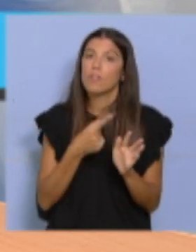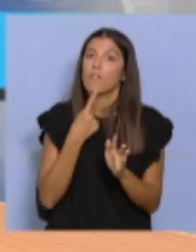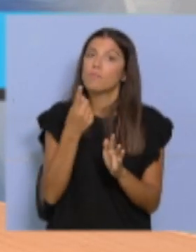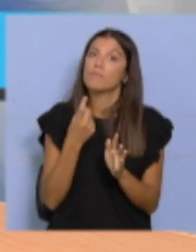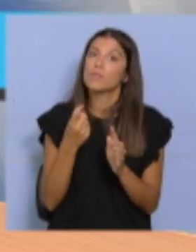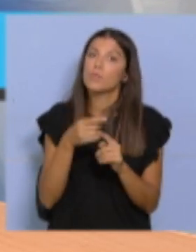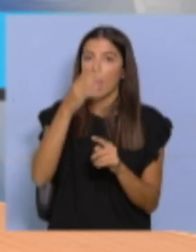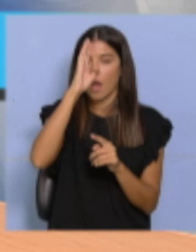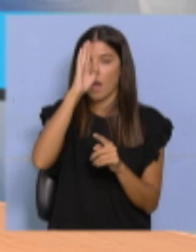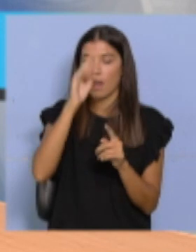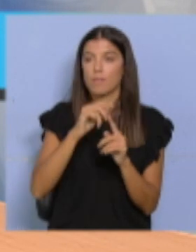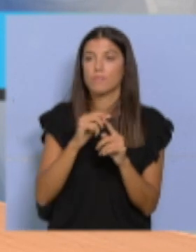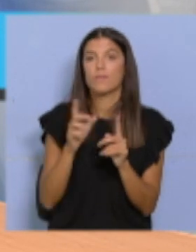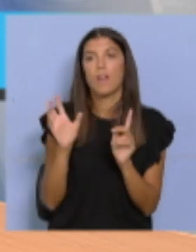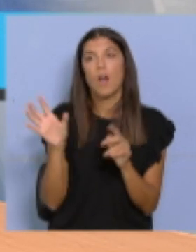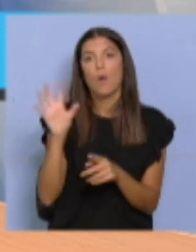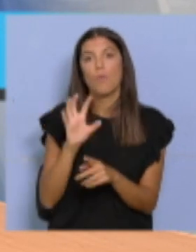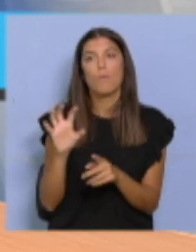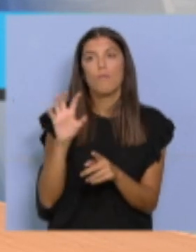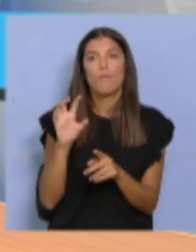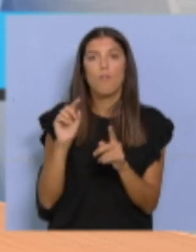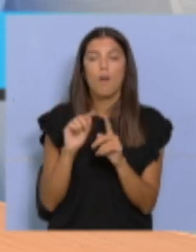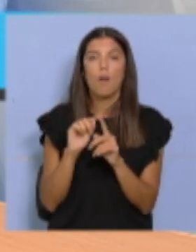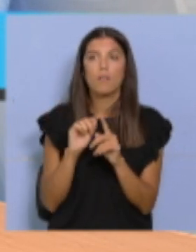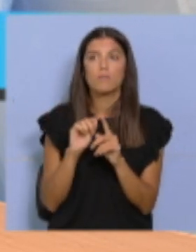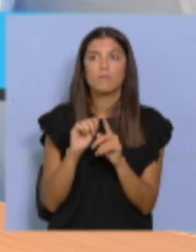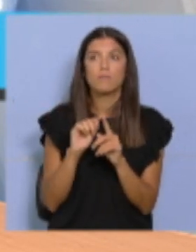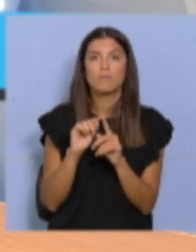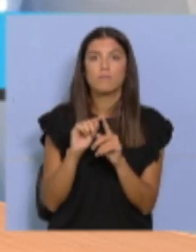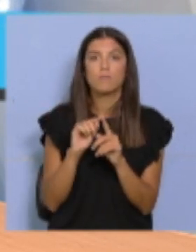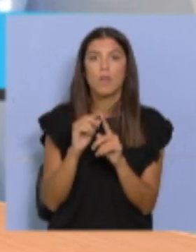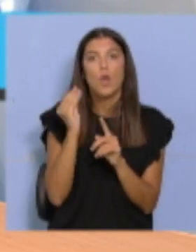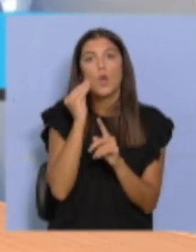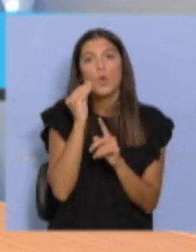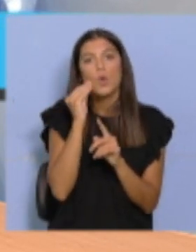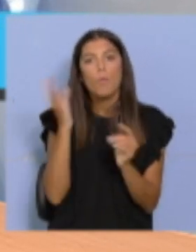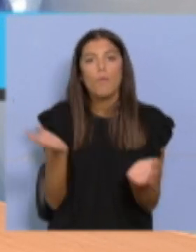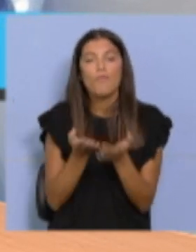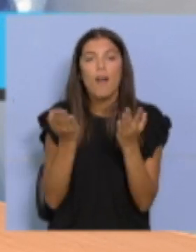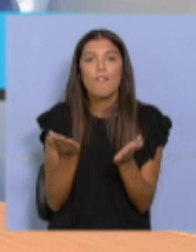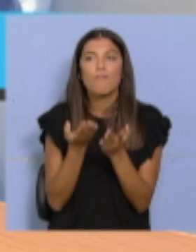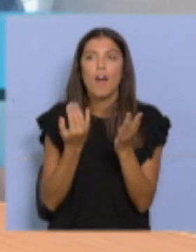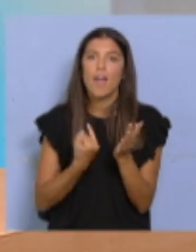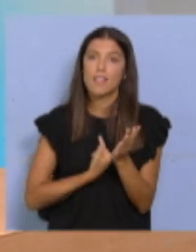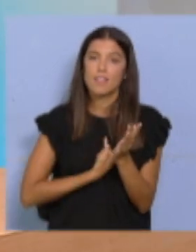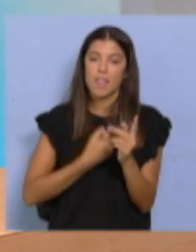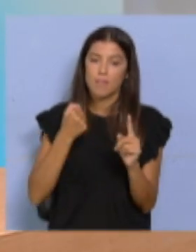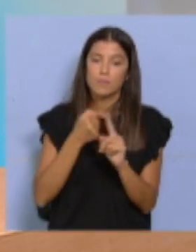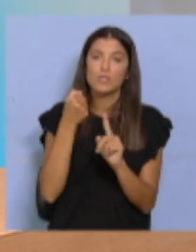forma de tornar essa identidade missionária presente nos encontros das comunidades neste domingo?